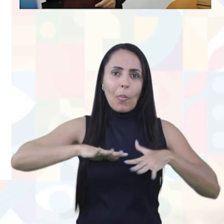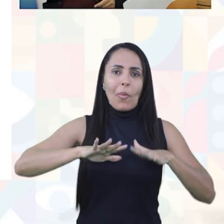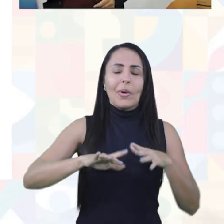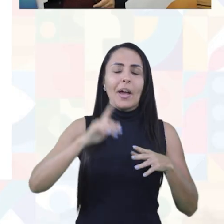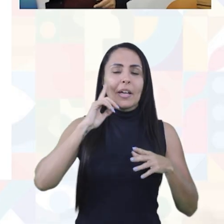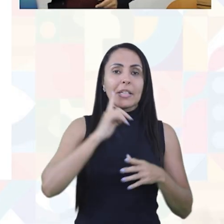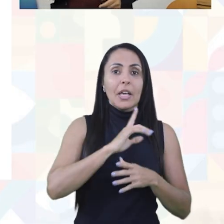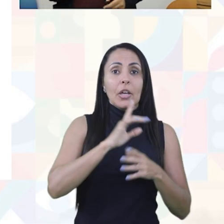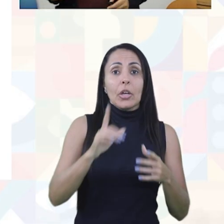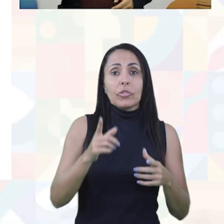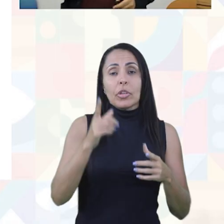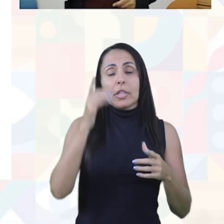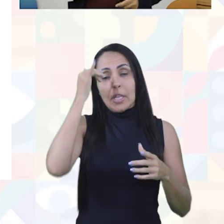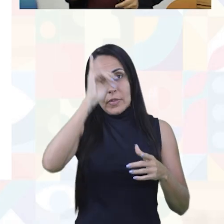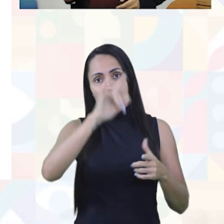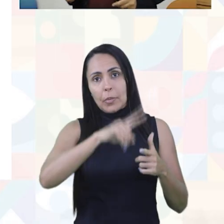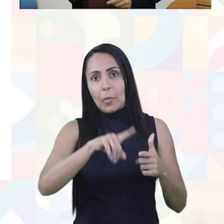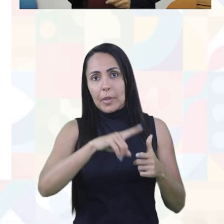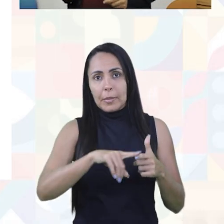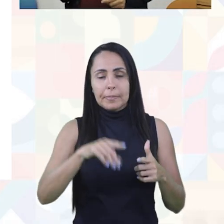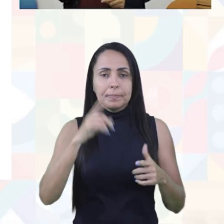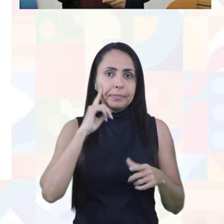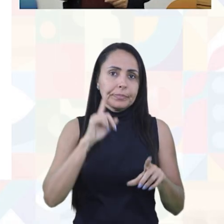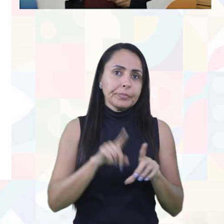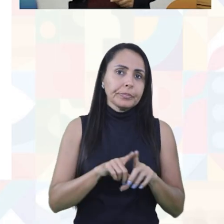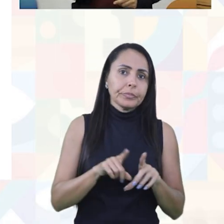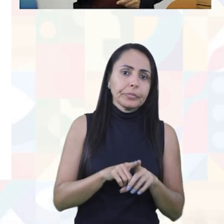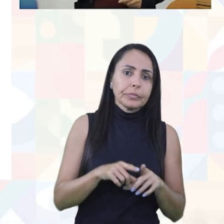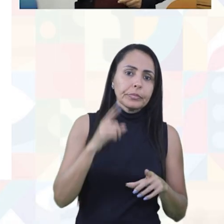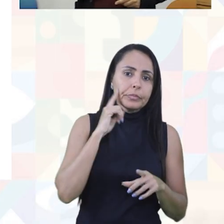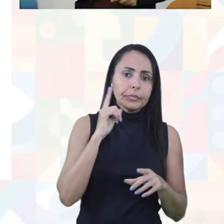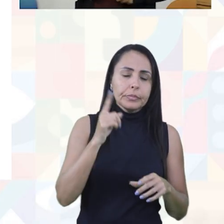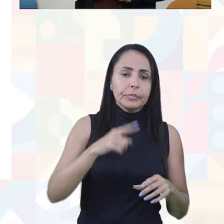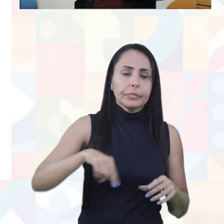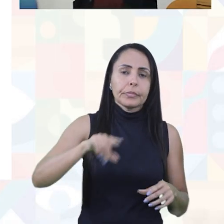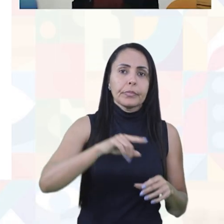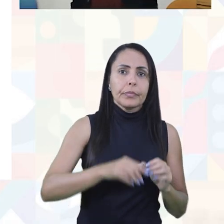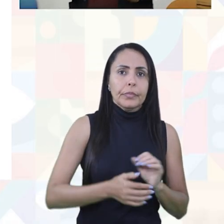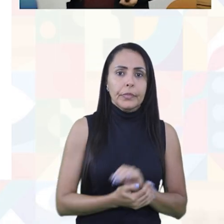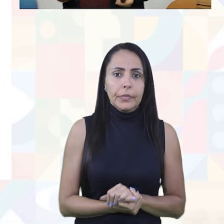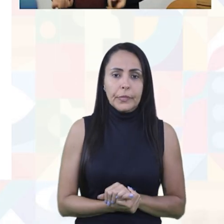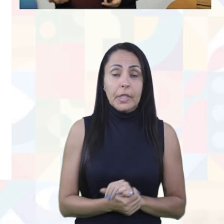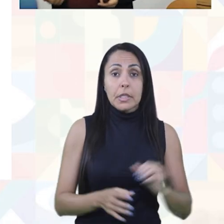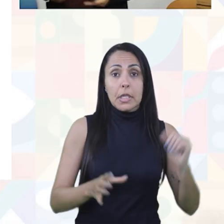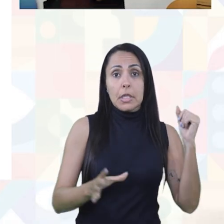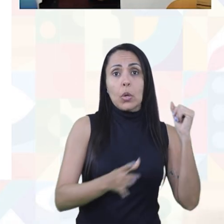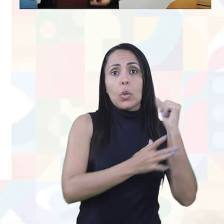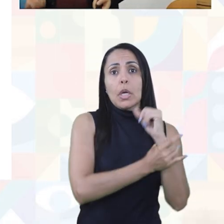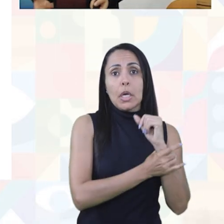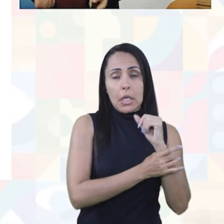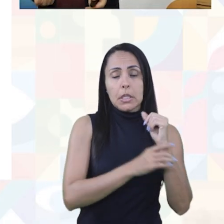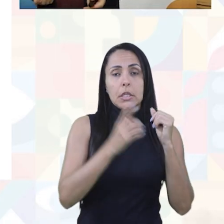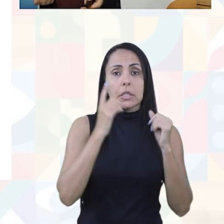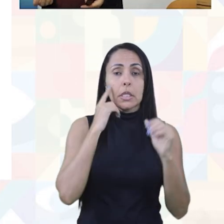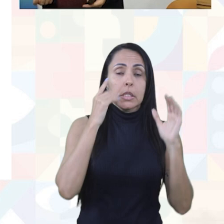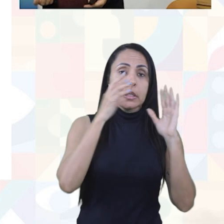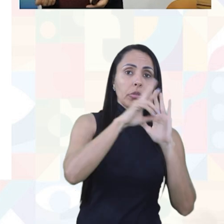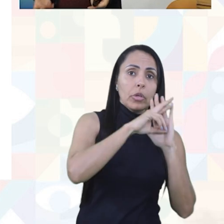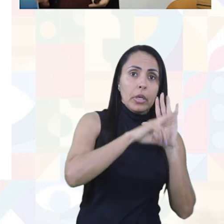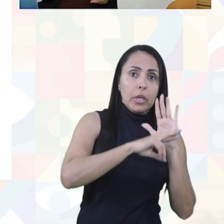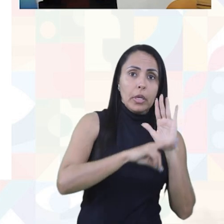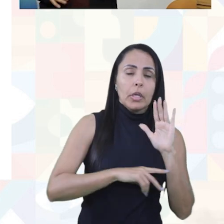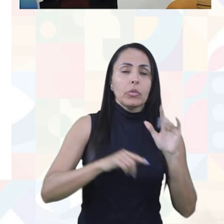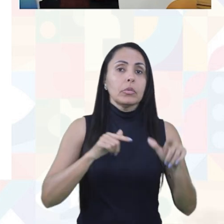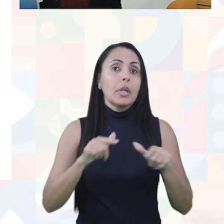problemas aconteçam, tá certo? Com relação a essa questão da segurança em si, das normas do